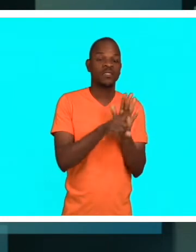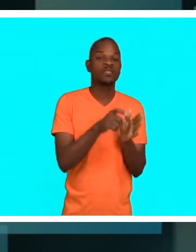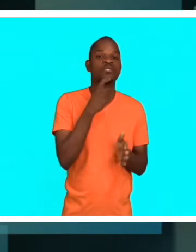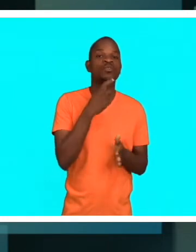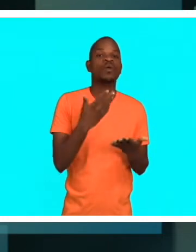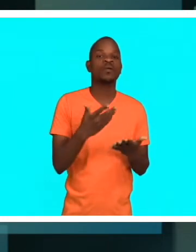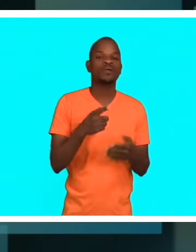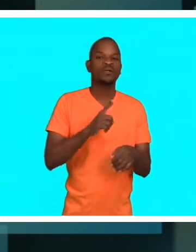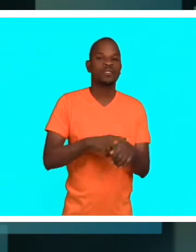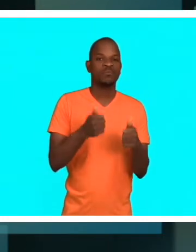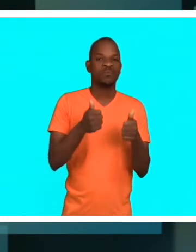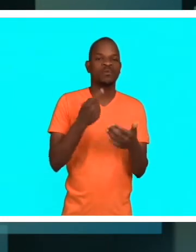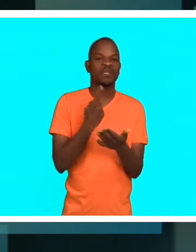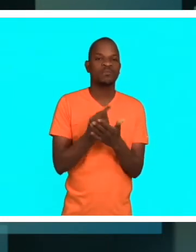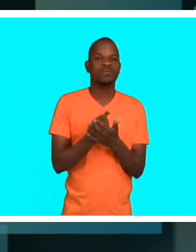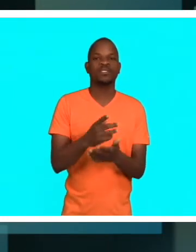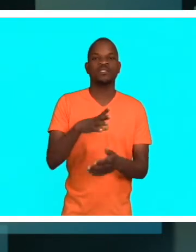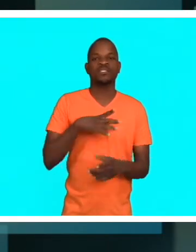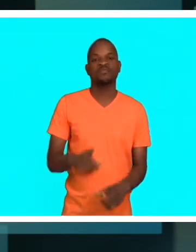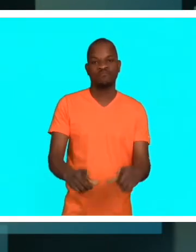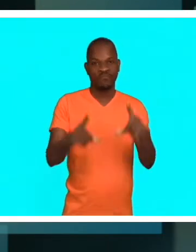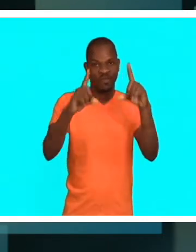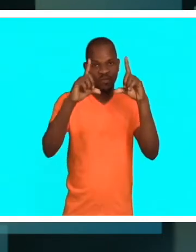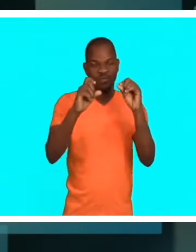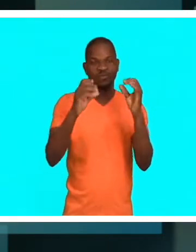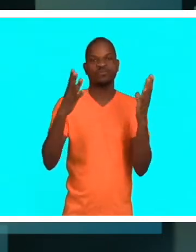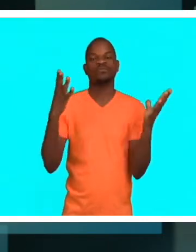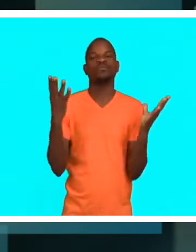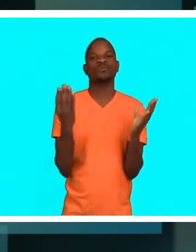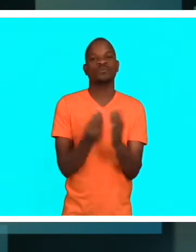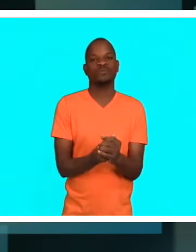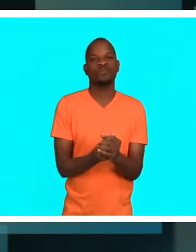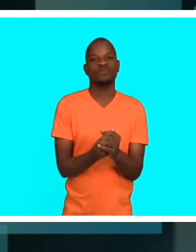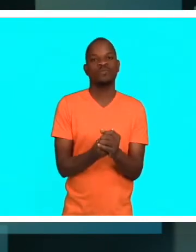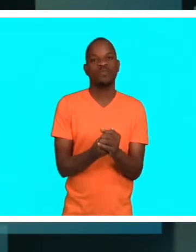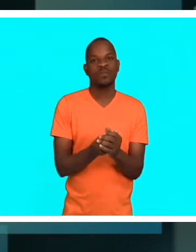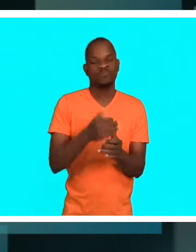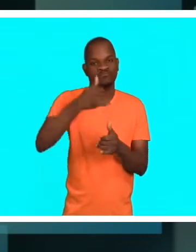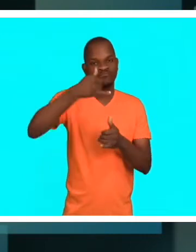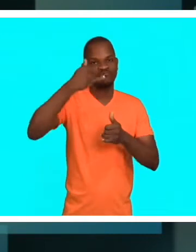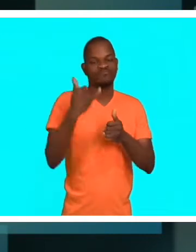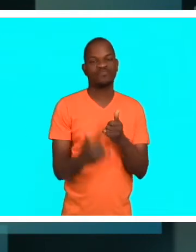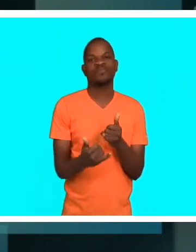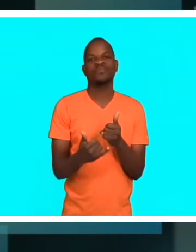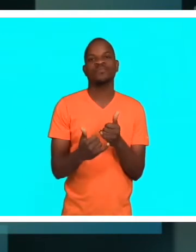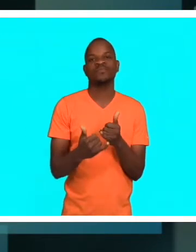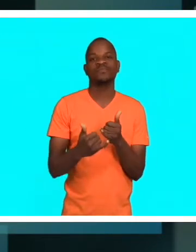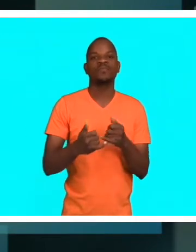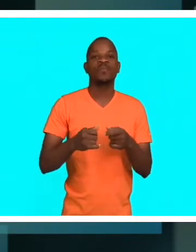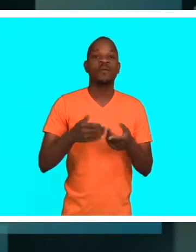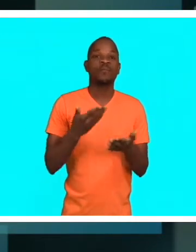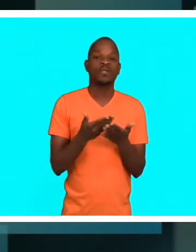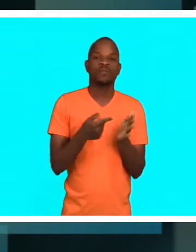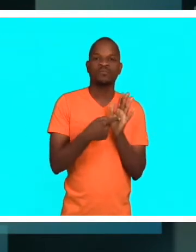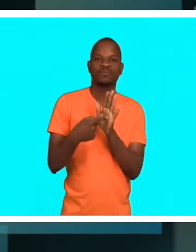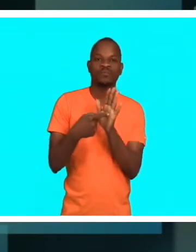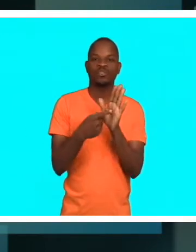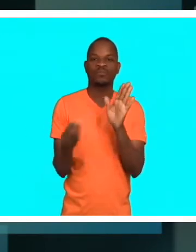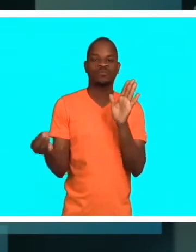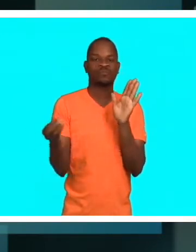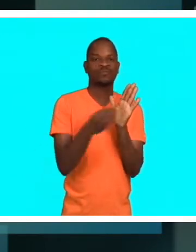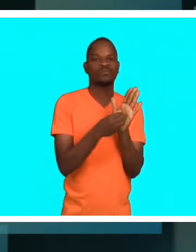manda a lei dos homens, os bons momentos precisam ser registados para ficar na história. A visita terminou com uma foto